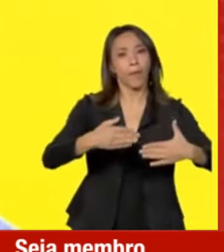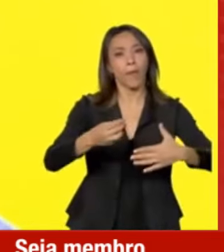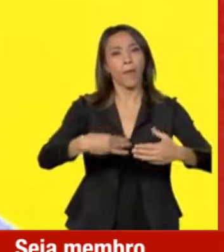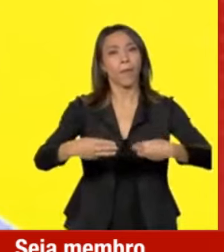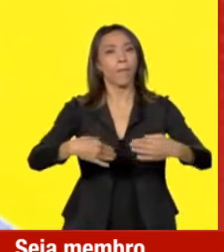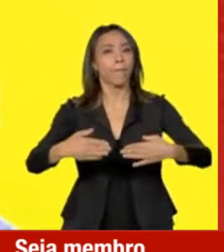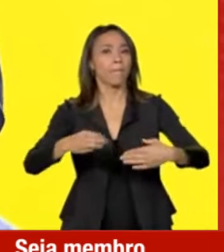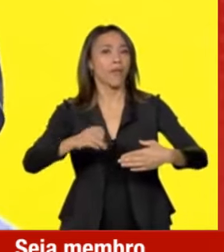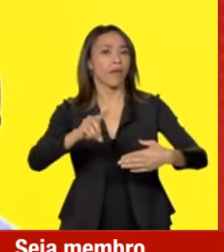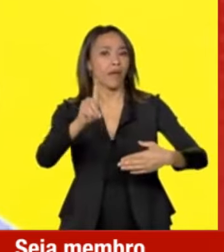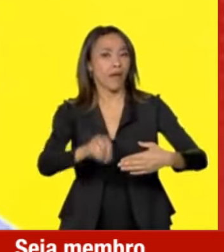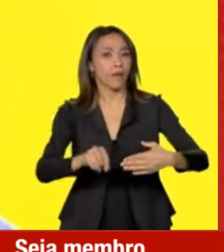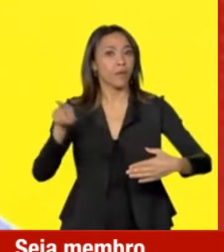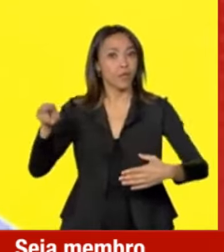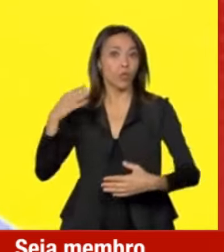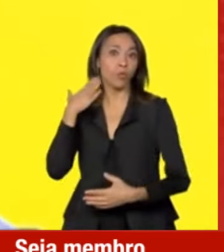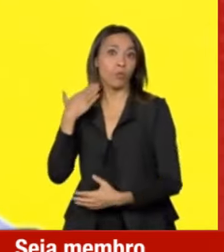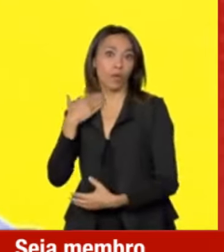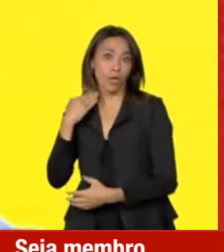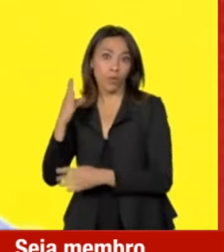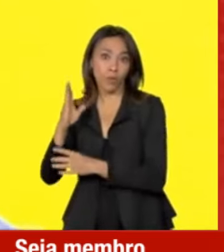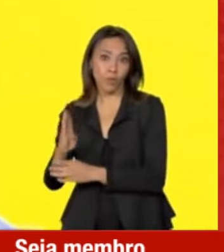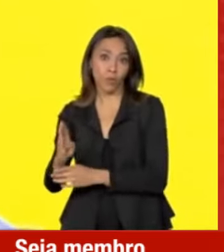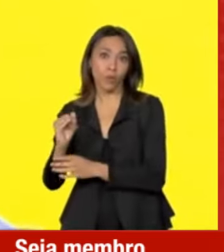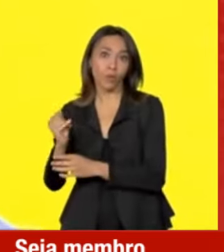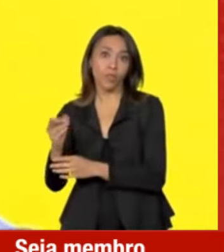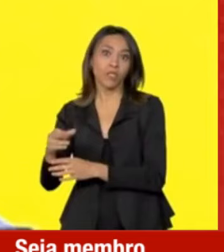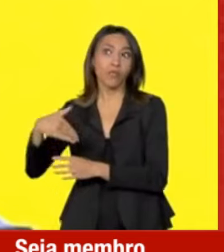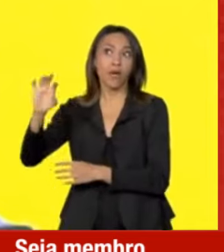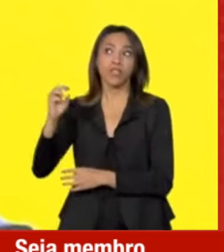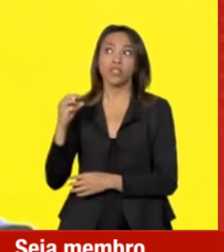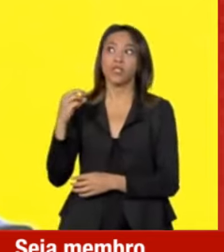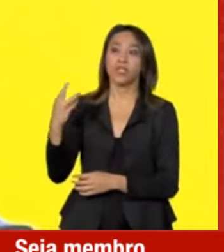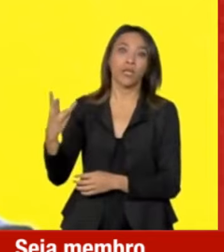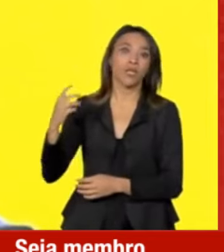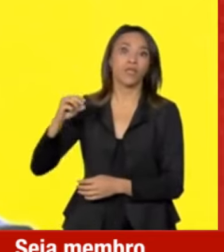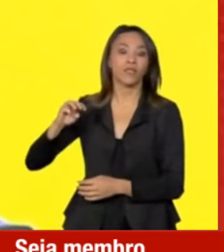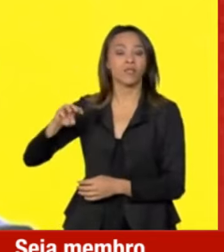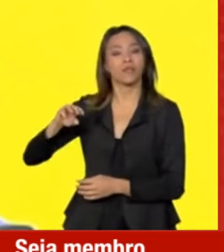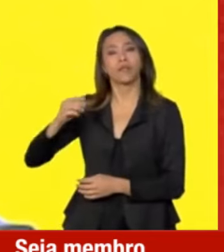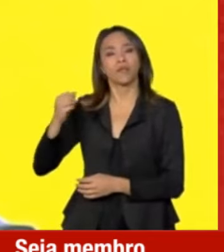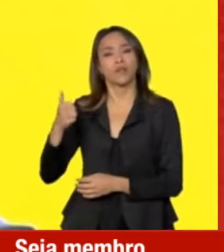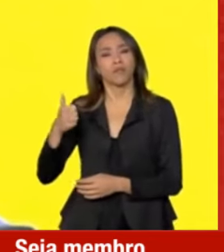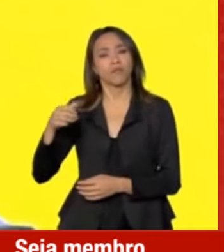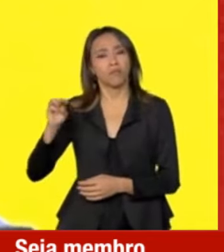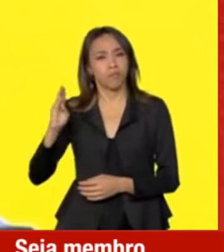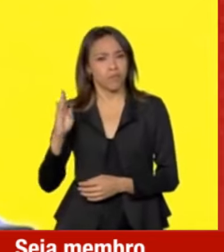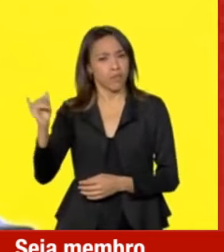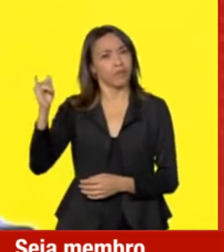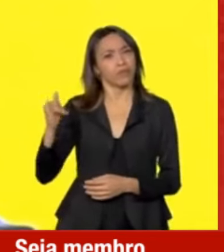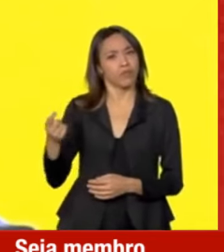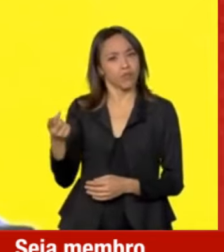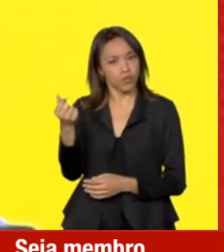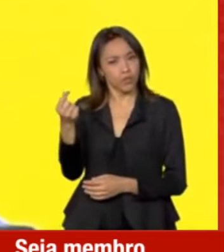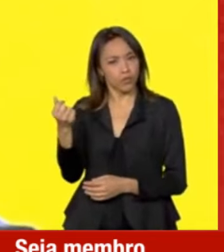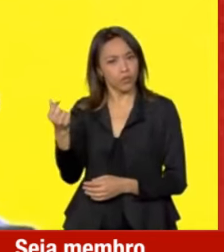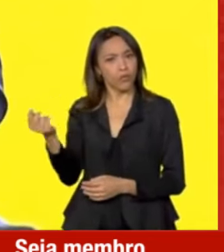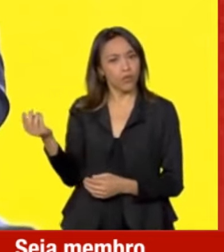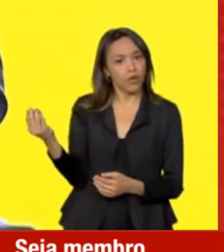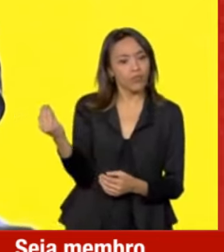parceiro, presidente. O BID está entrando com mais de 3 bilhões de dólares dele para baratear o custo desse